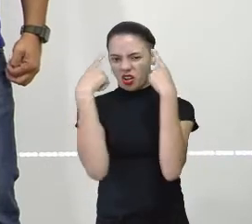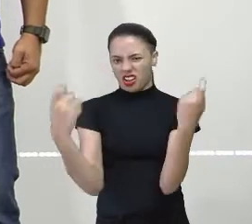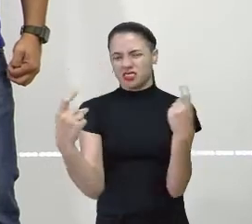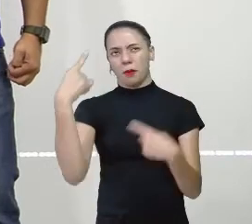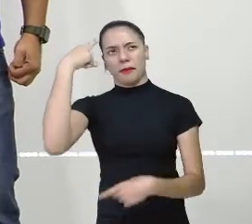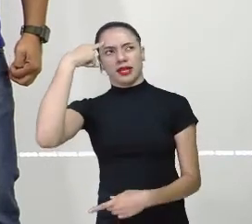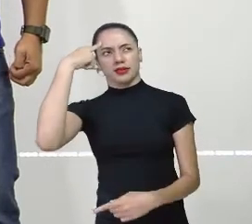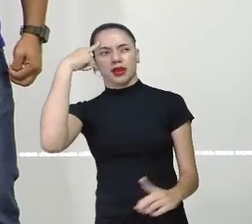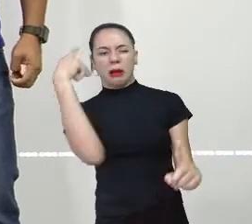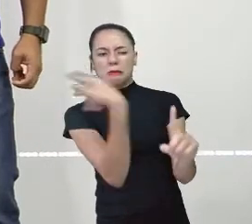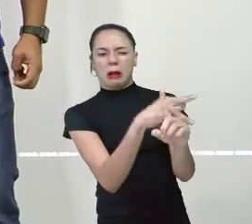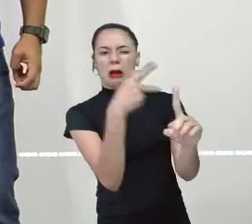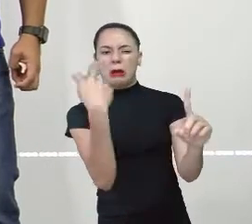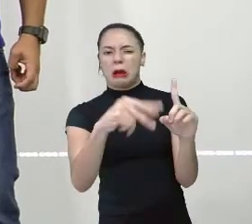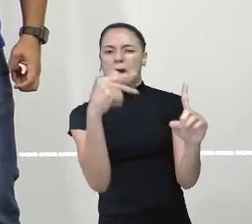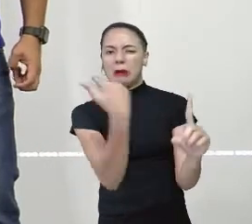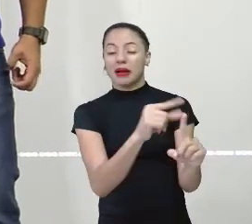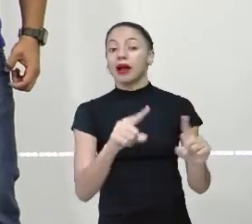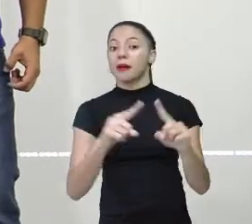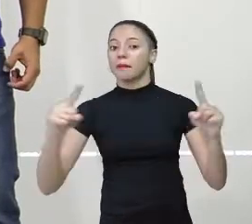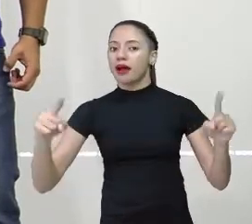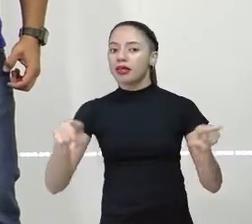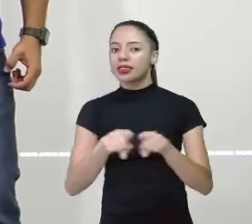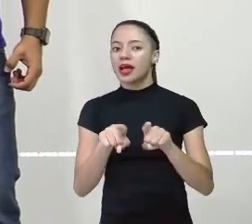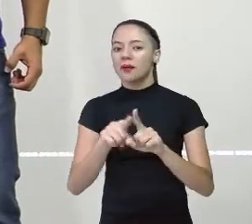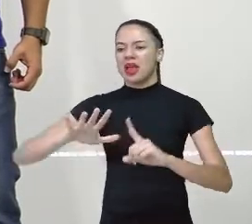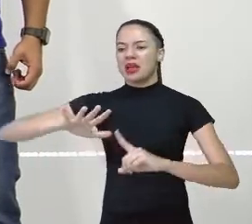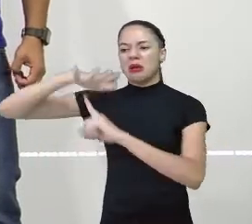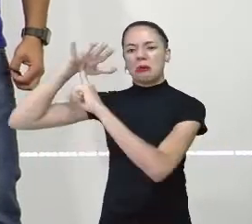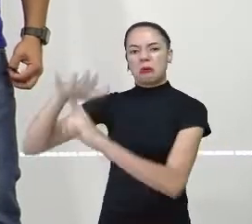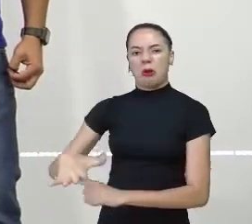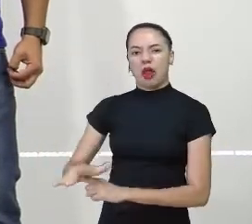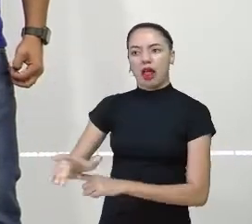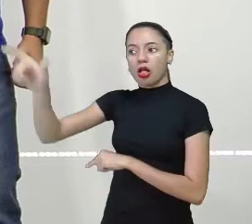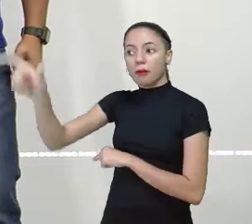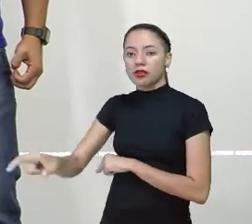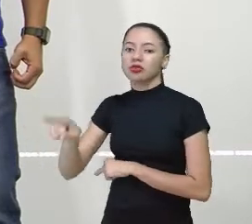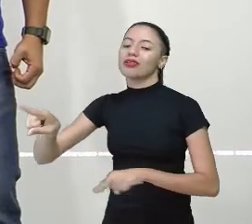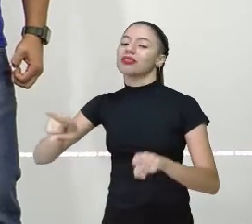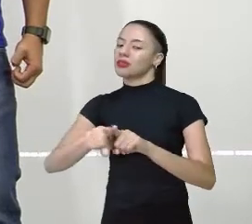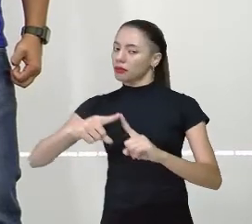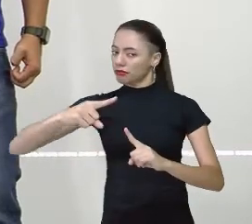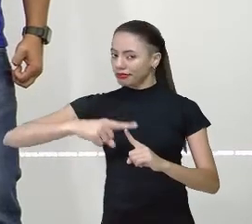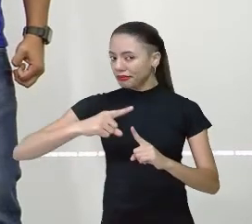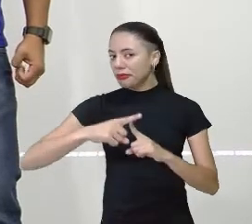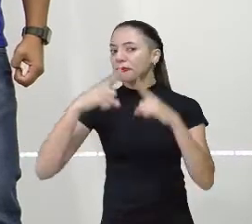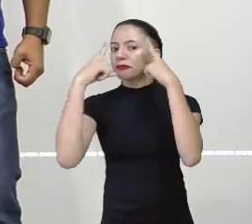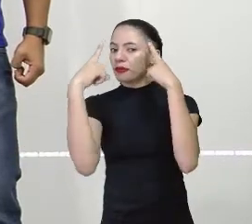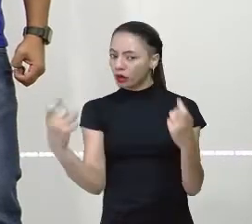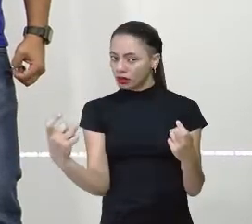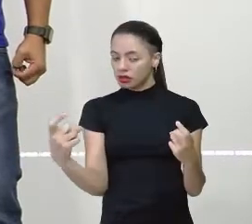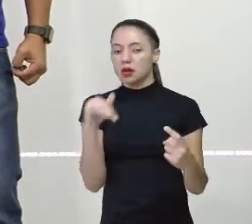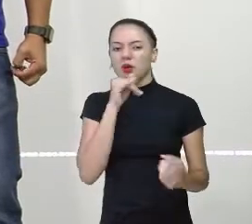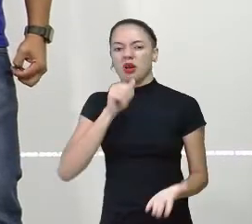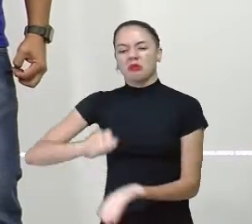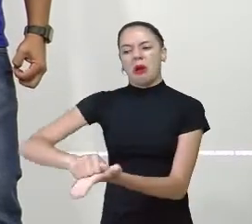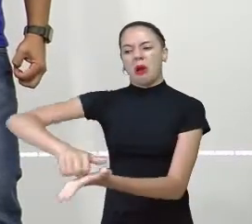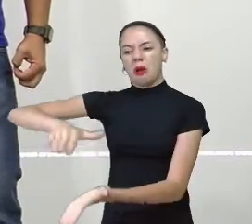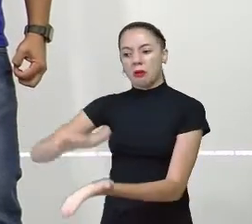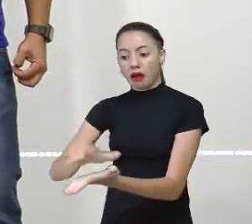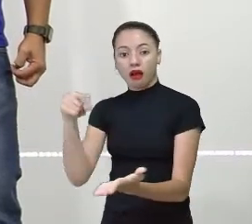essa agressão física, mas atentar contra a moral de alguém, né? Isso é uma violência. A questão das ameaças, a